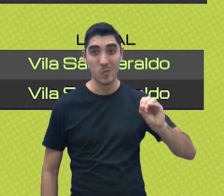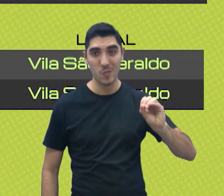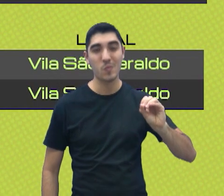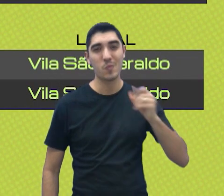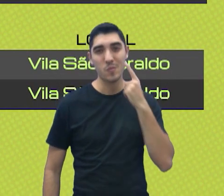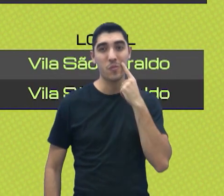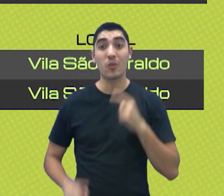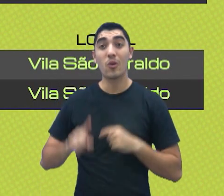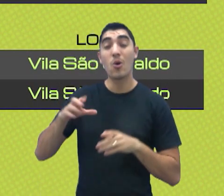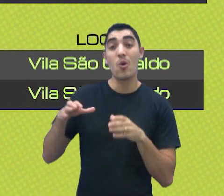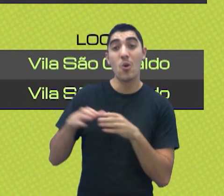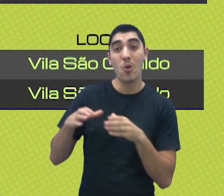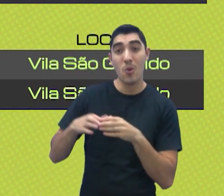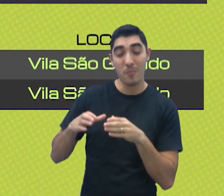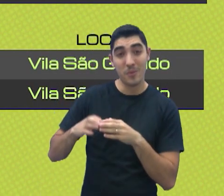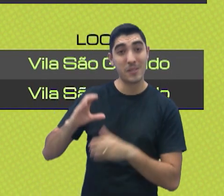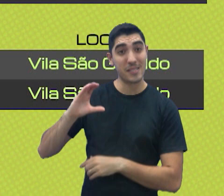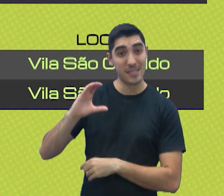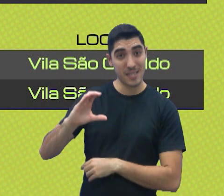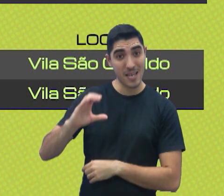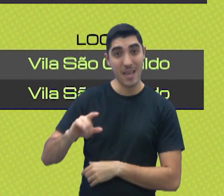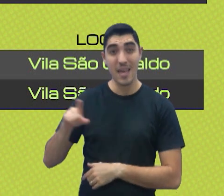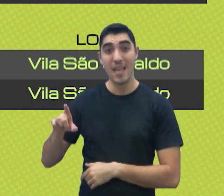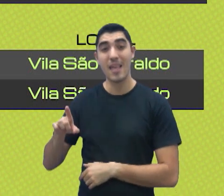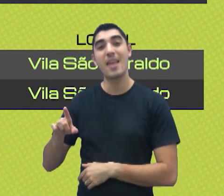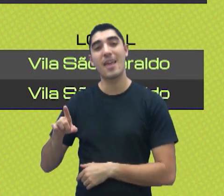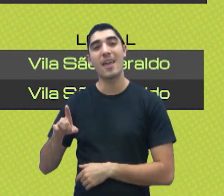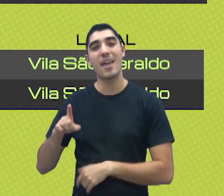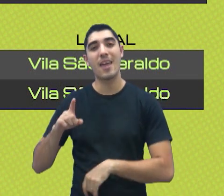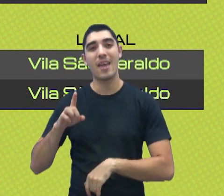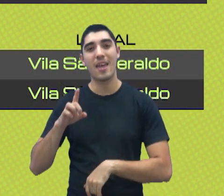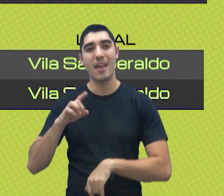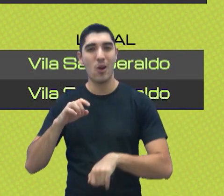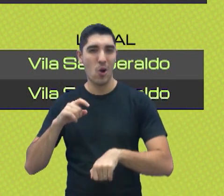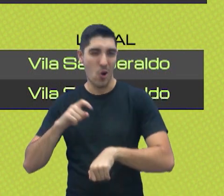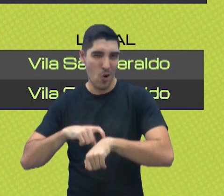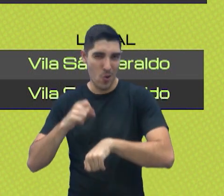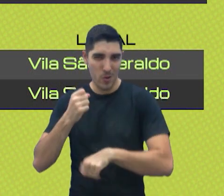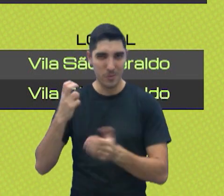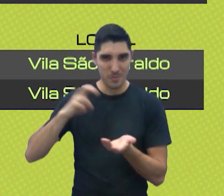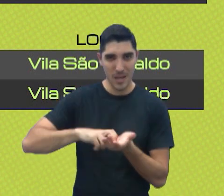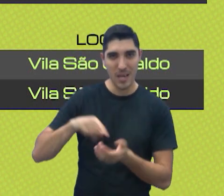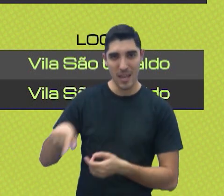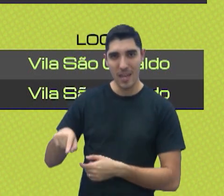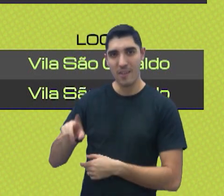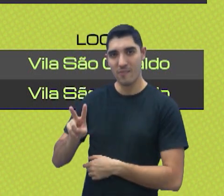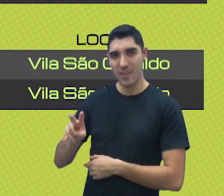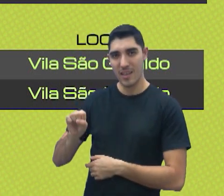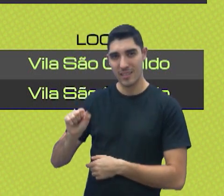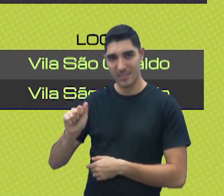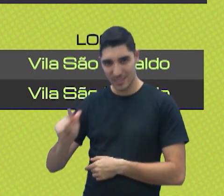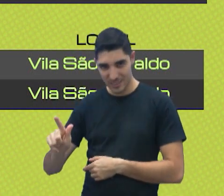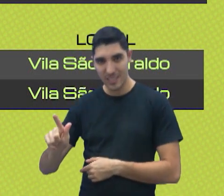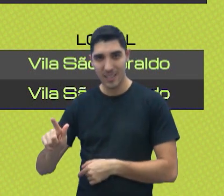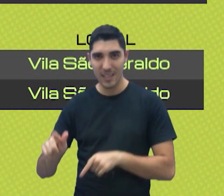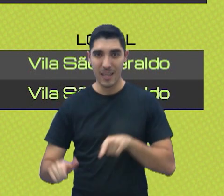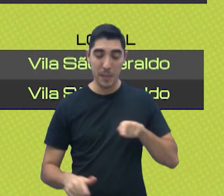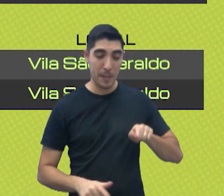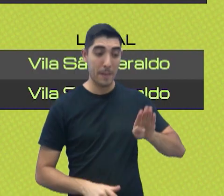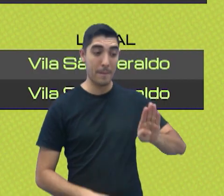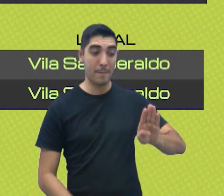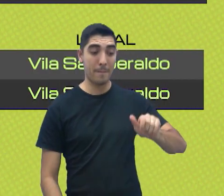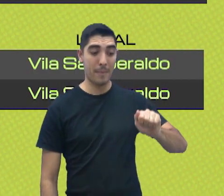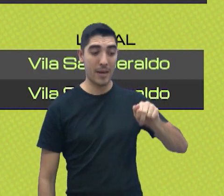C, domingo 8 horas da manhã, tem o Vila São Geraldo original contra o Bandeirantes, um clássico aqui, lá na Vila